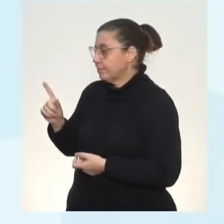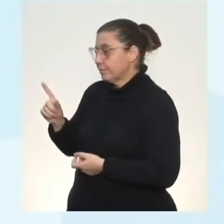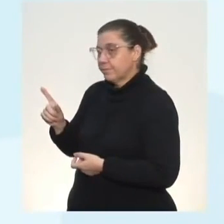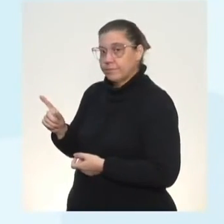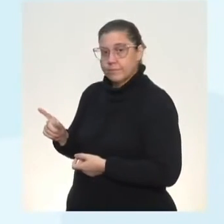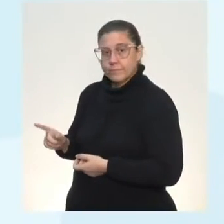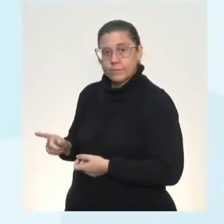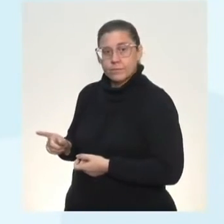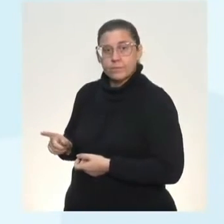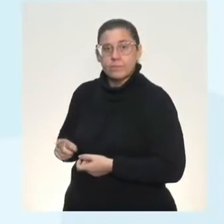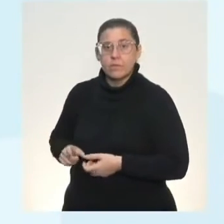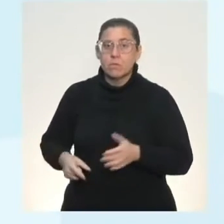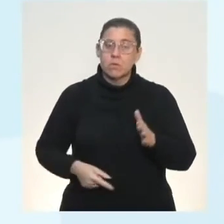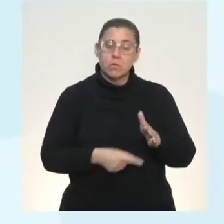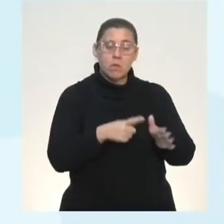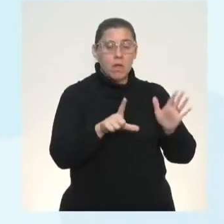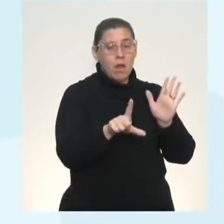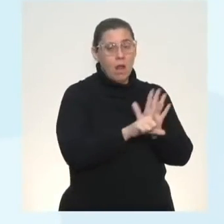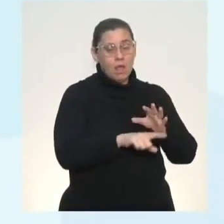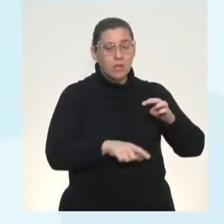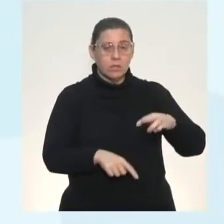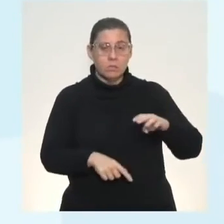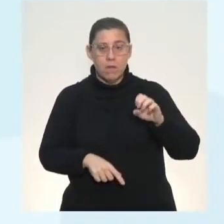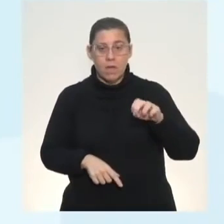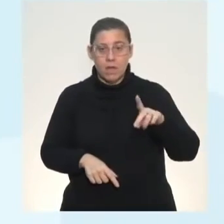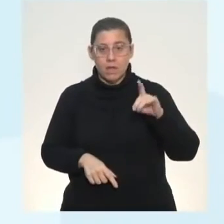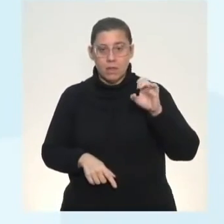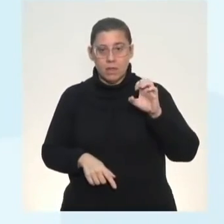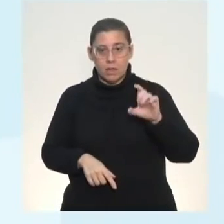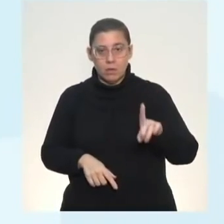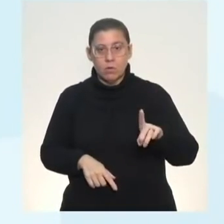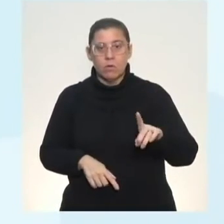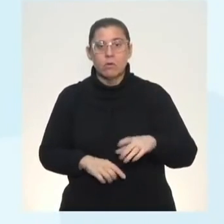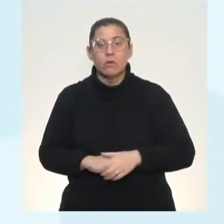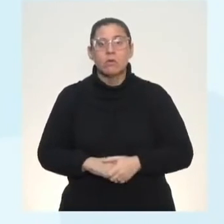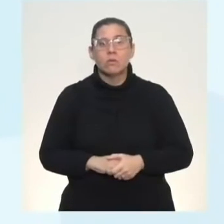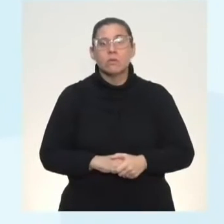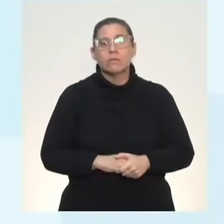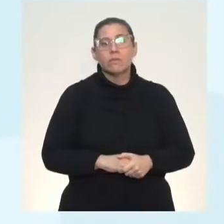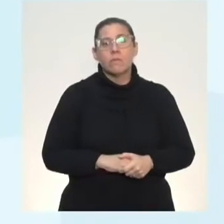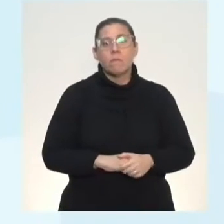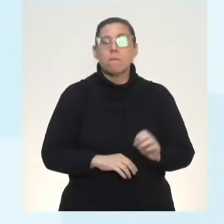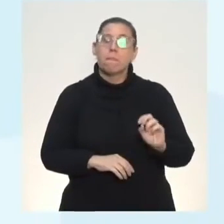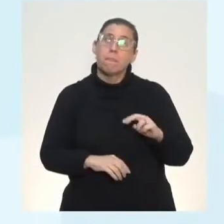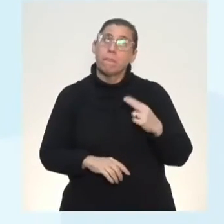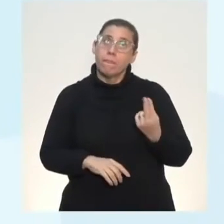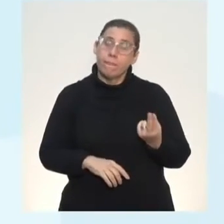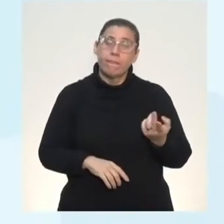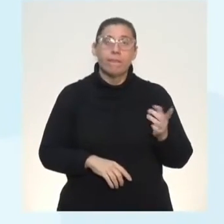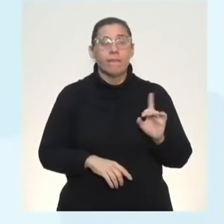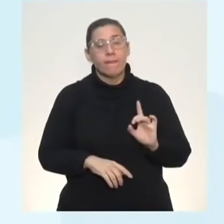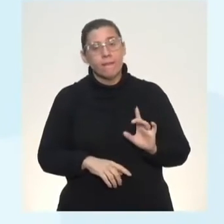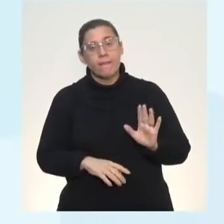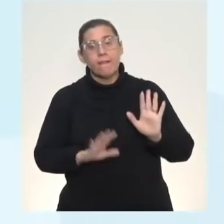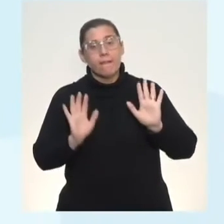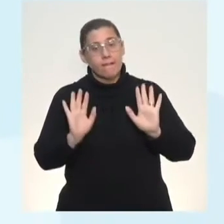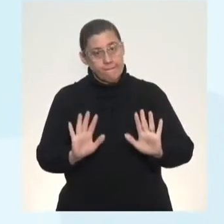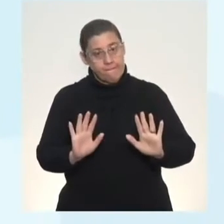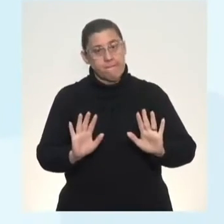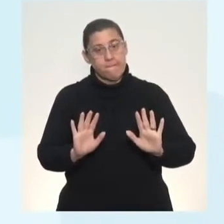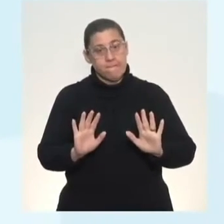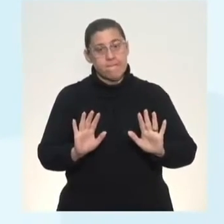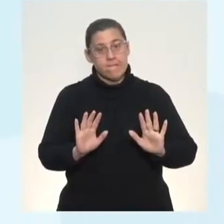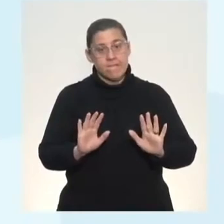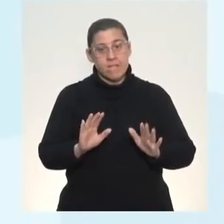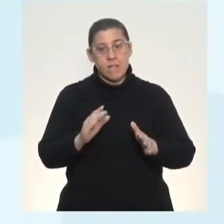aula. A primeira lei de Mendel enuncia que há alelos que podem ser expressos no fenótipo ou não. Entretanto, devido à segregação